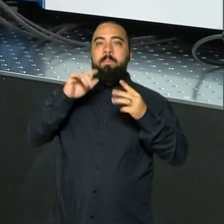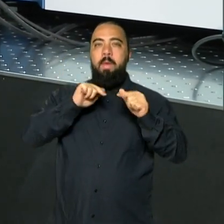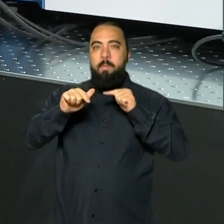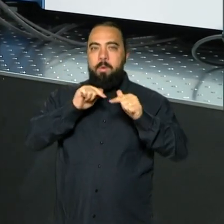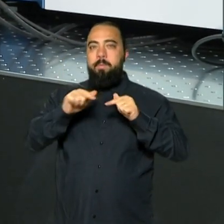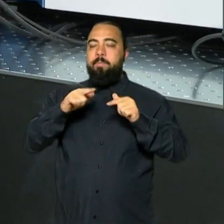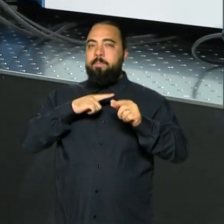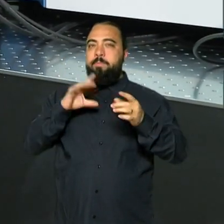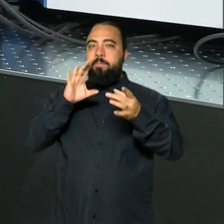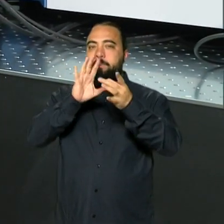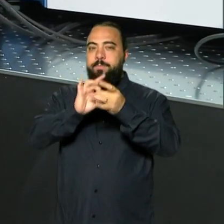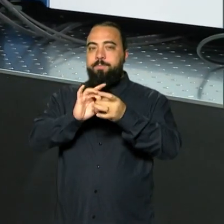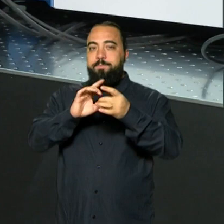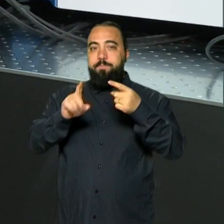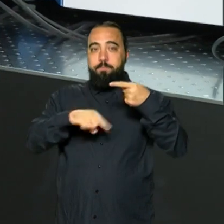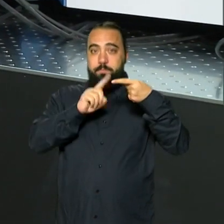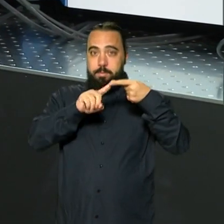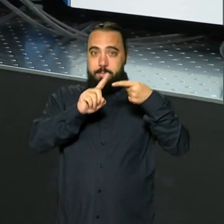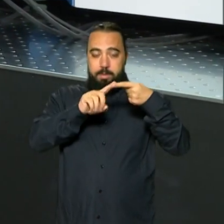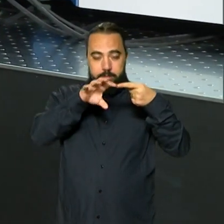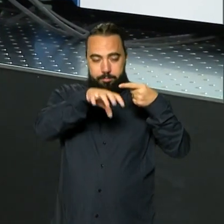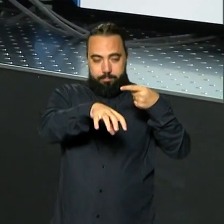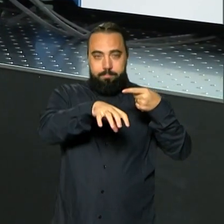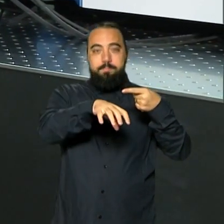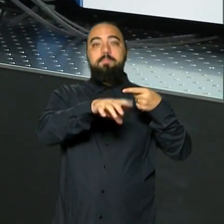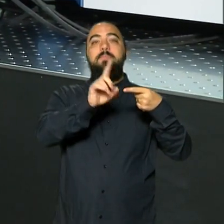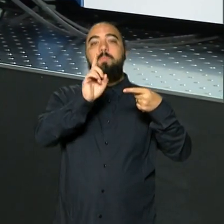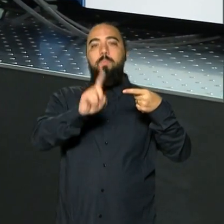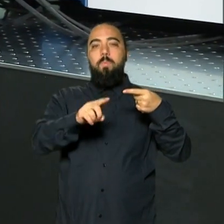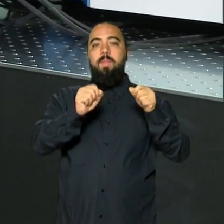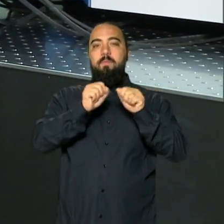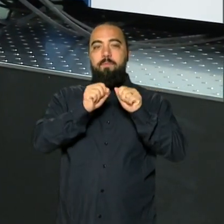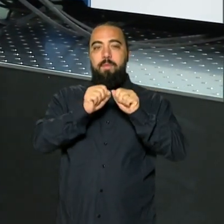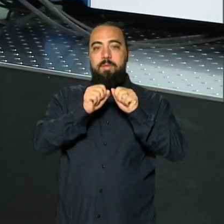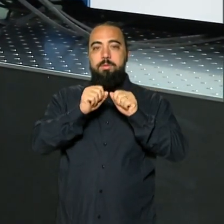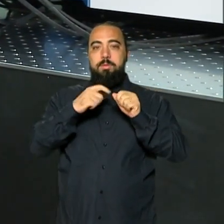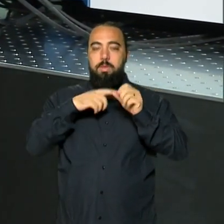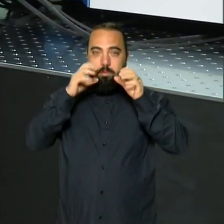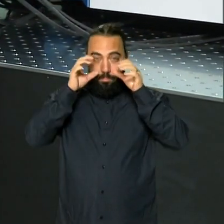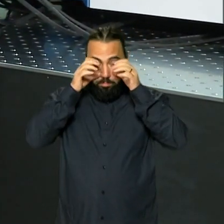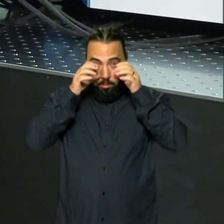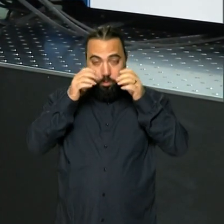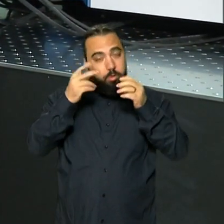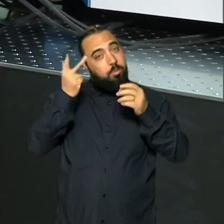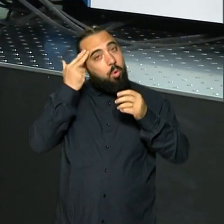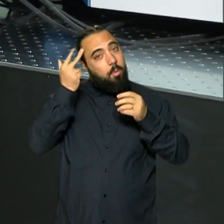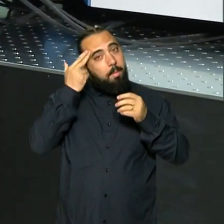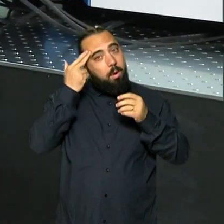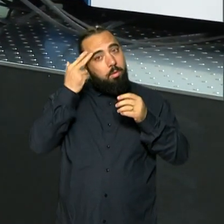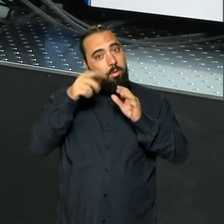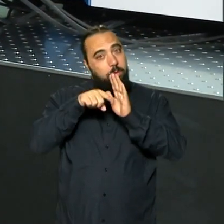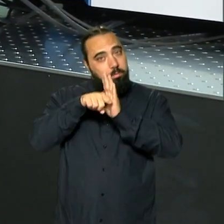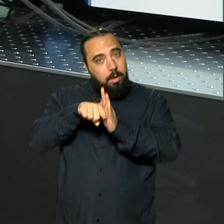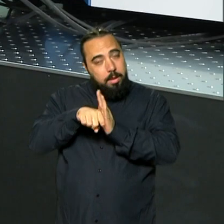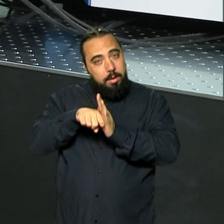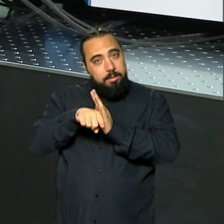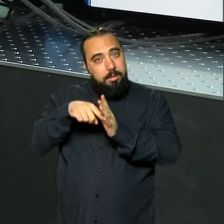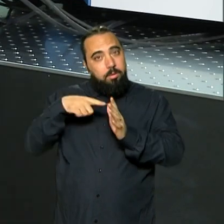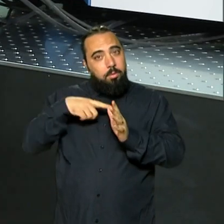Nós temos uma primeira estação aqui, que é composto por um microscópio comum e um analisador de